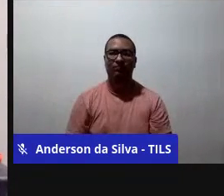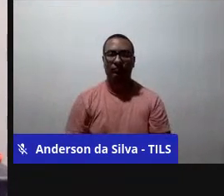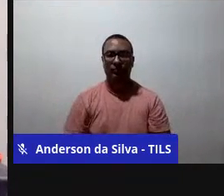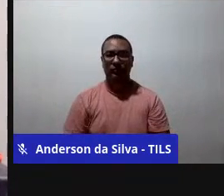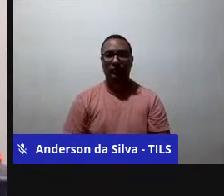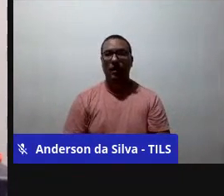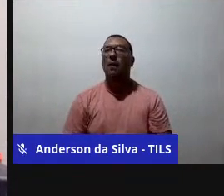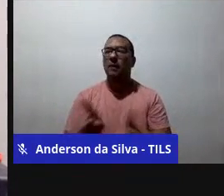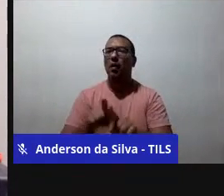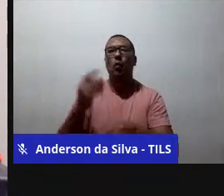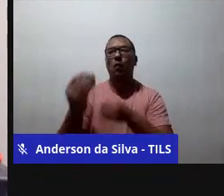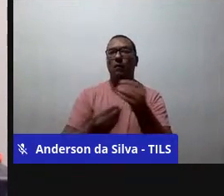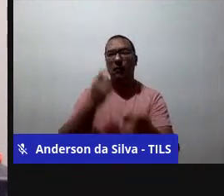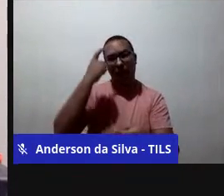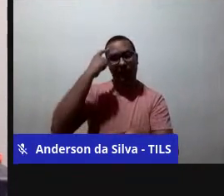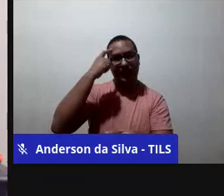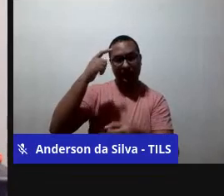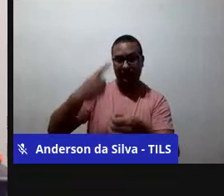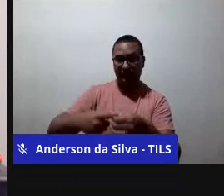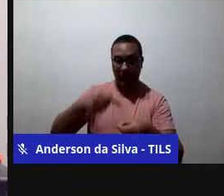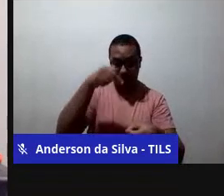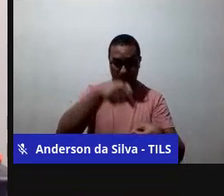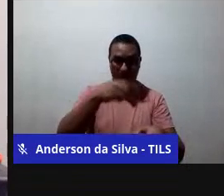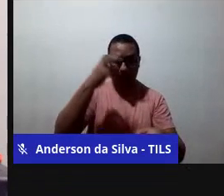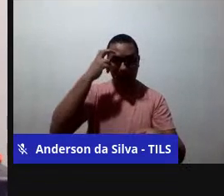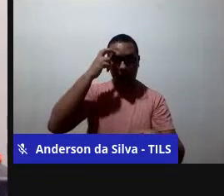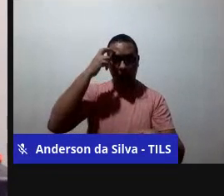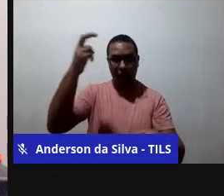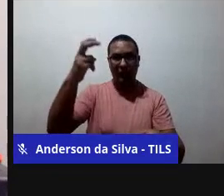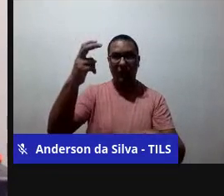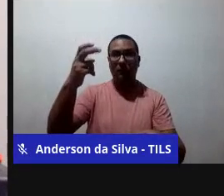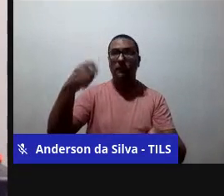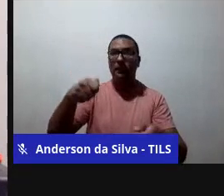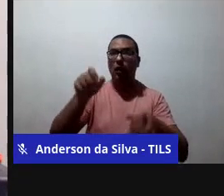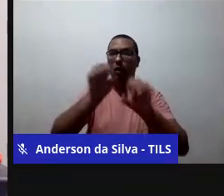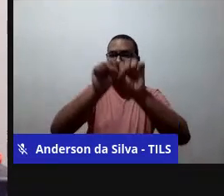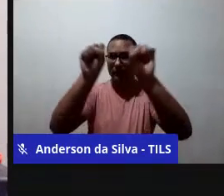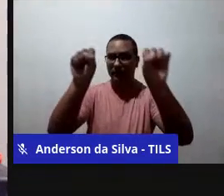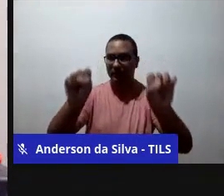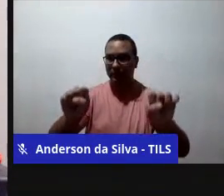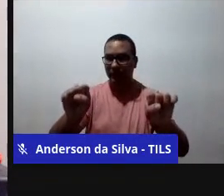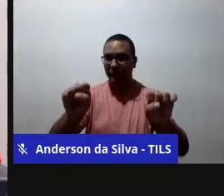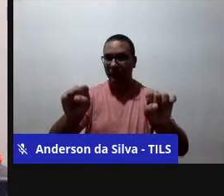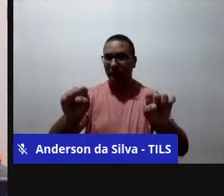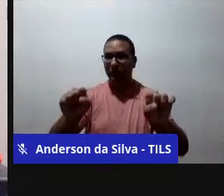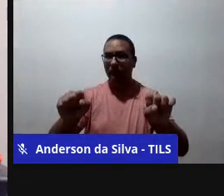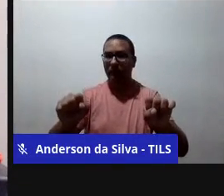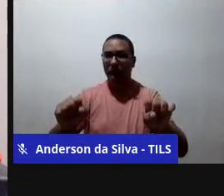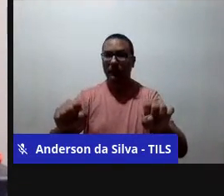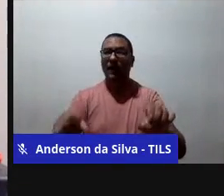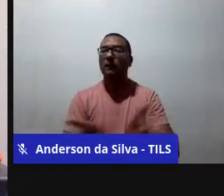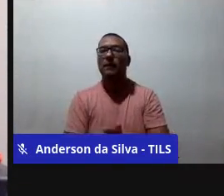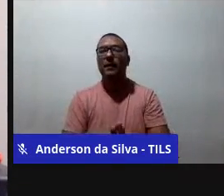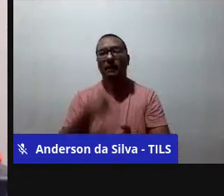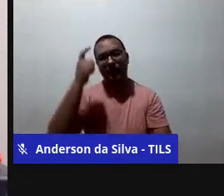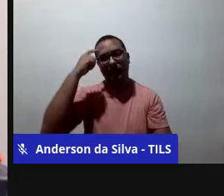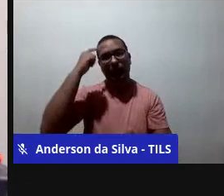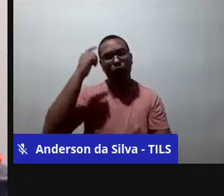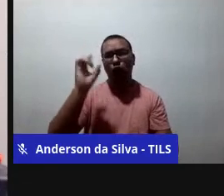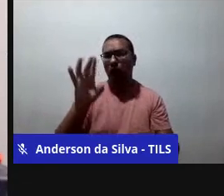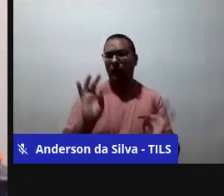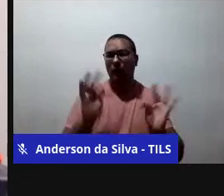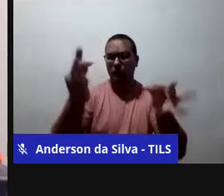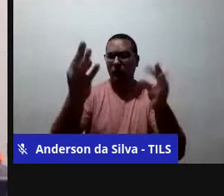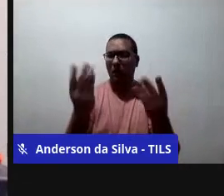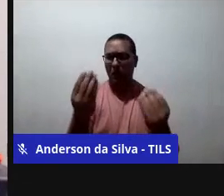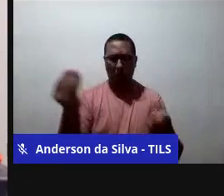cidade inteligente, a gente precisa de um sistema que pense cidade inteligente. Não adianta só pensar do ponto de vista da tecnologia.